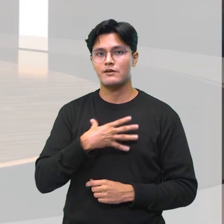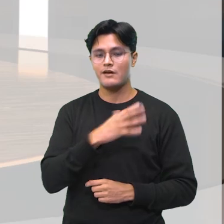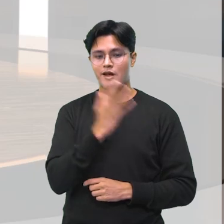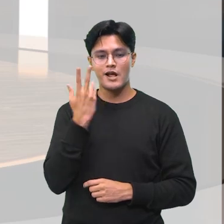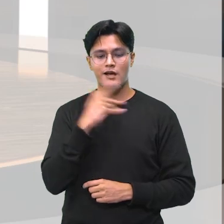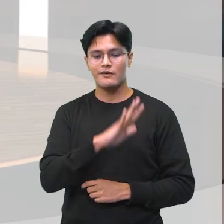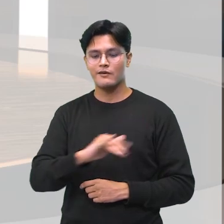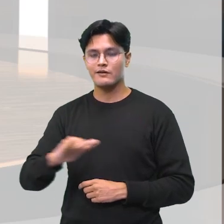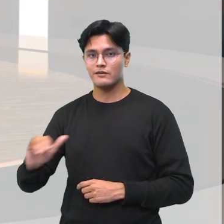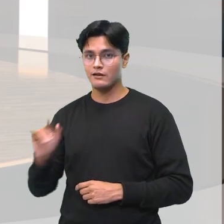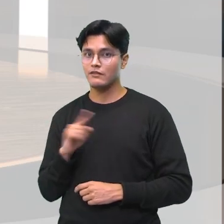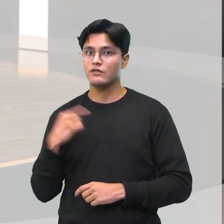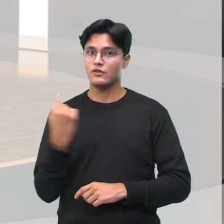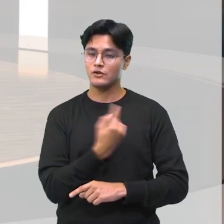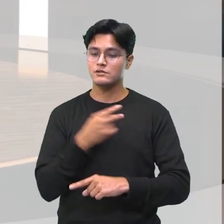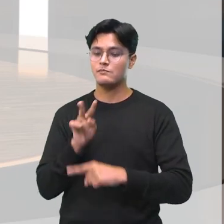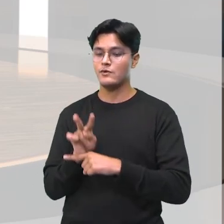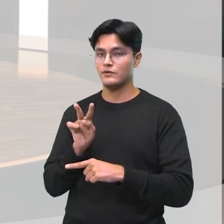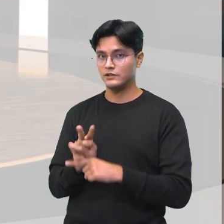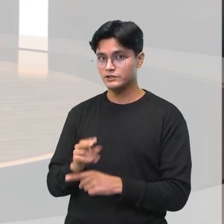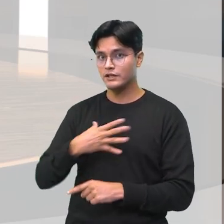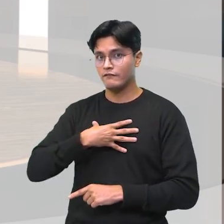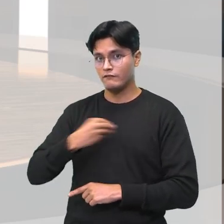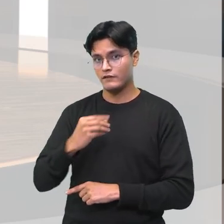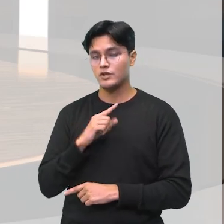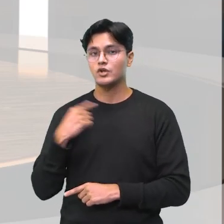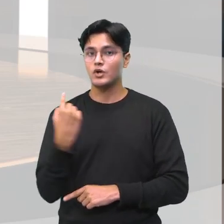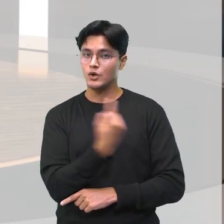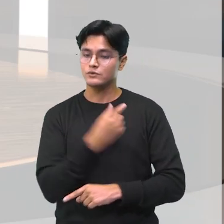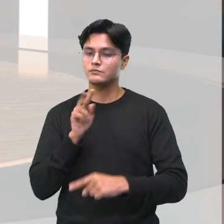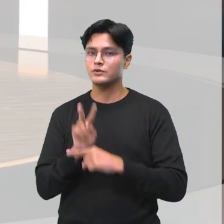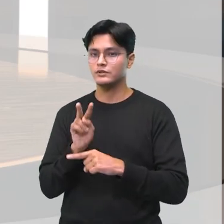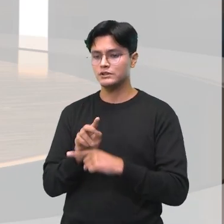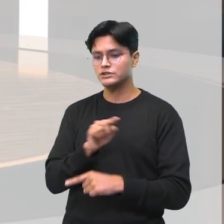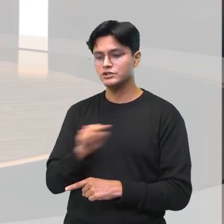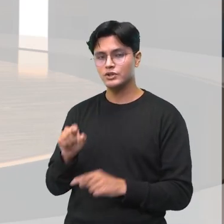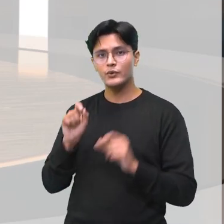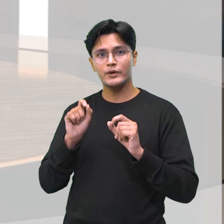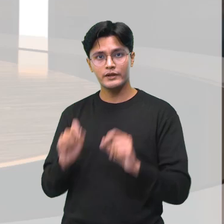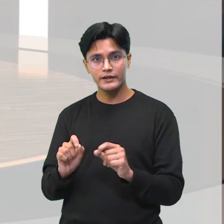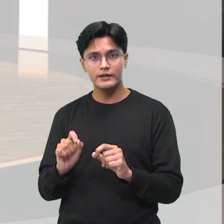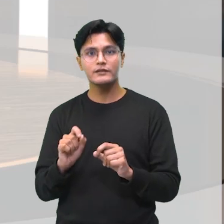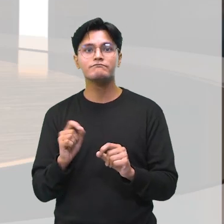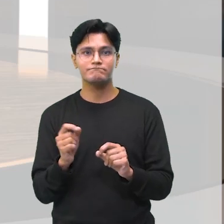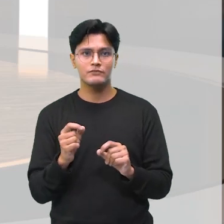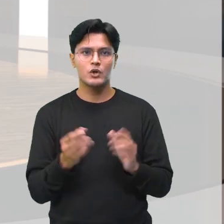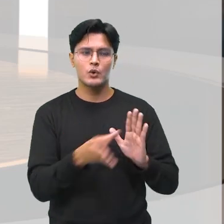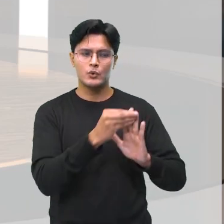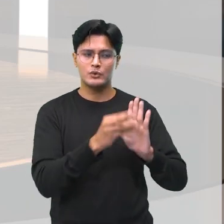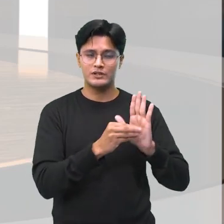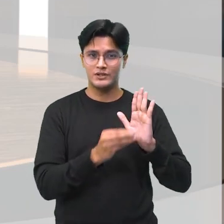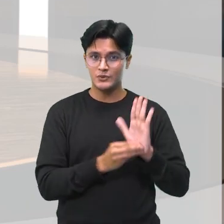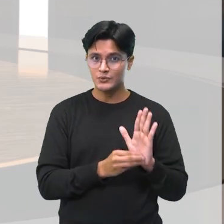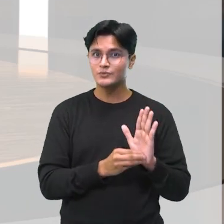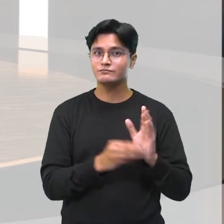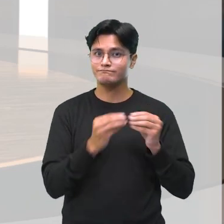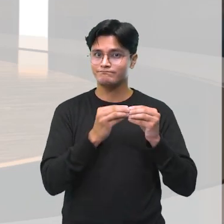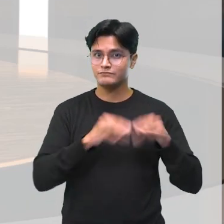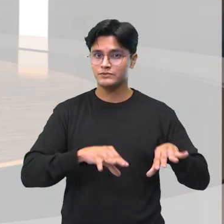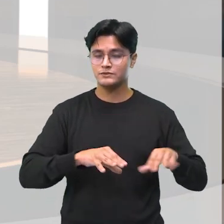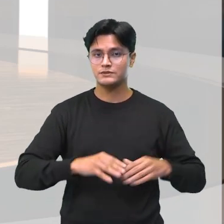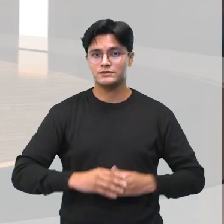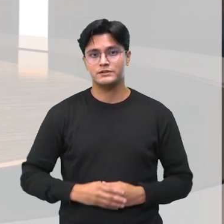crianças, os nossos filhos, de um conteúdo prejudicial. Olha, eu vou ter que